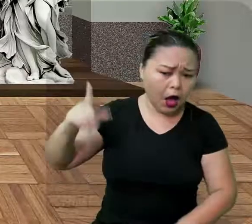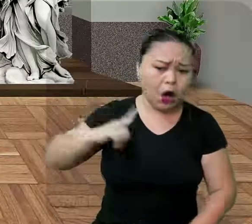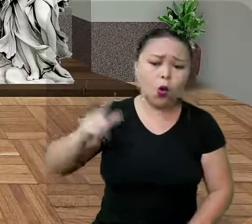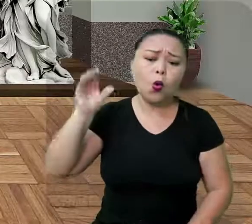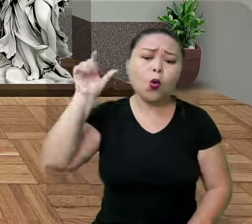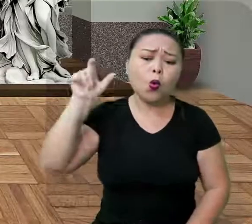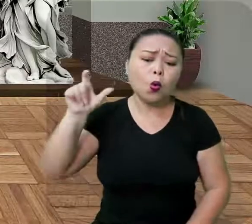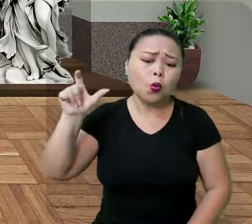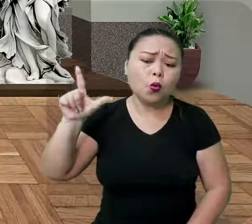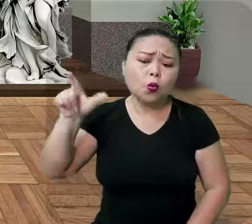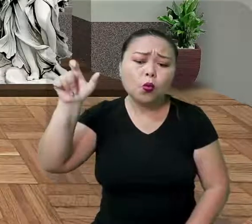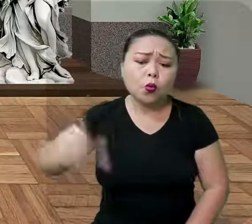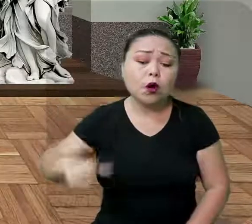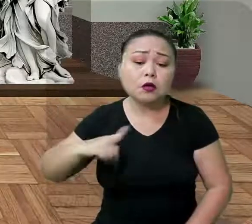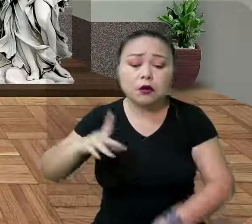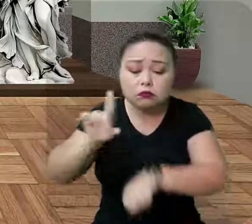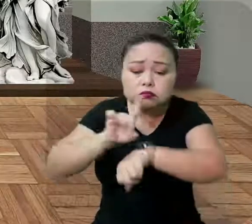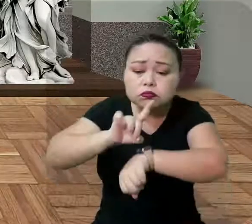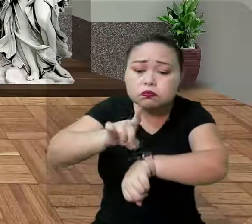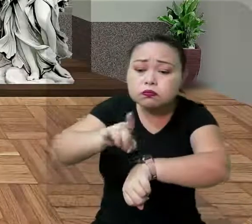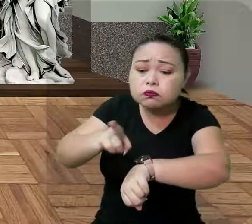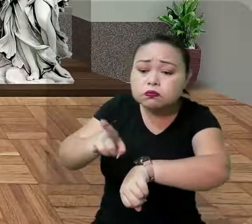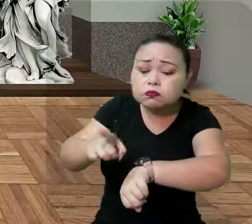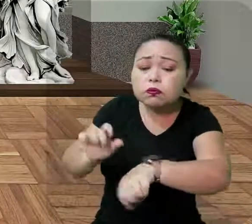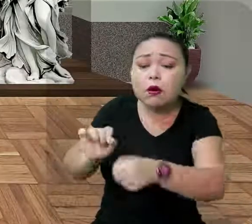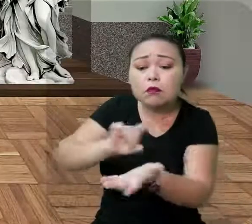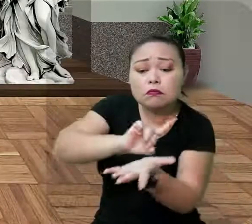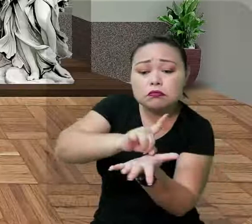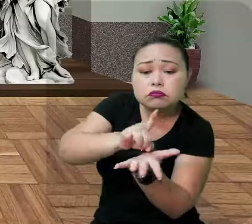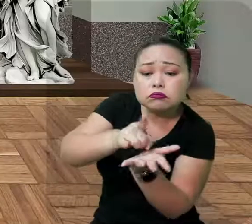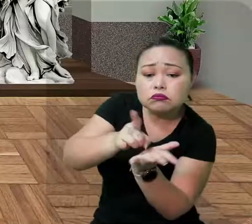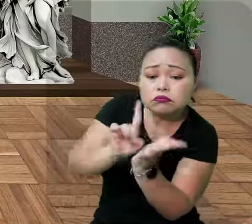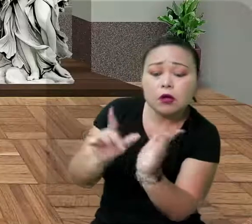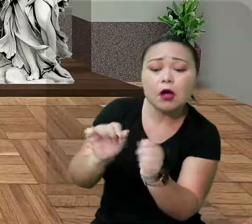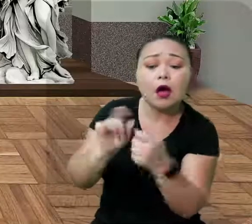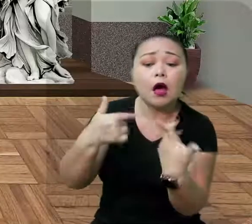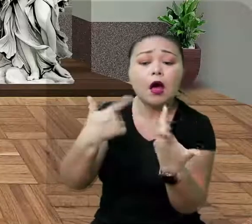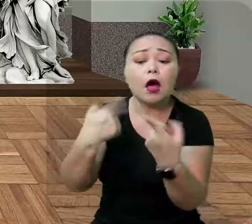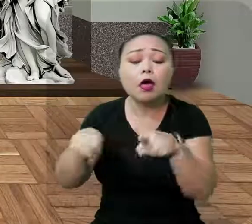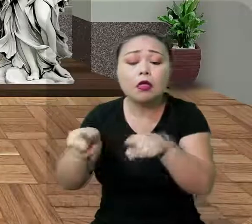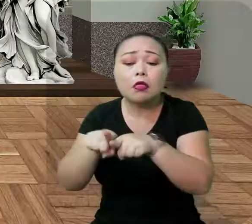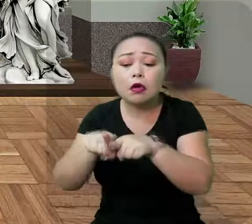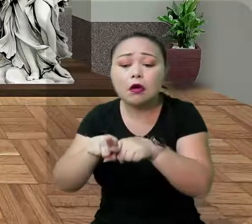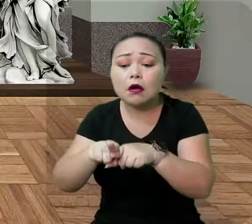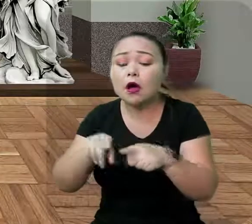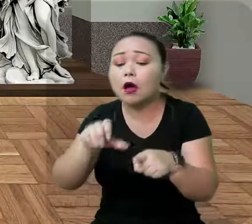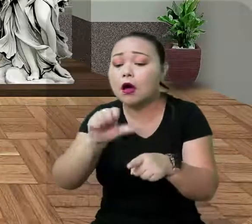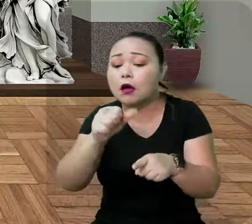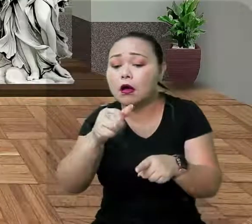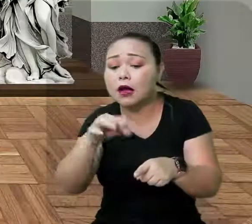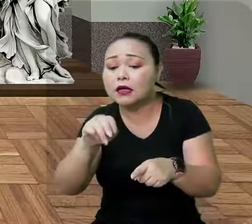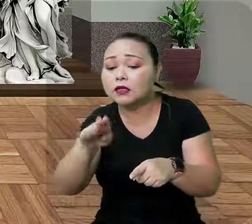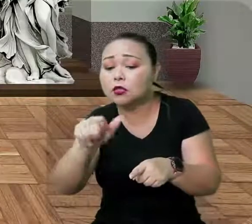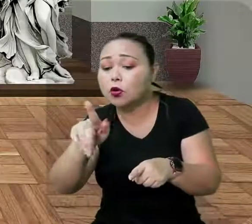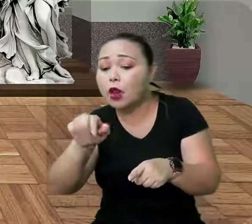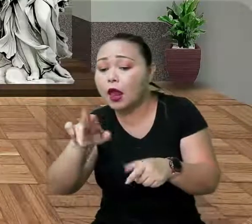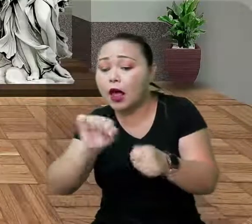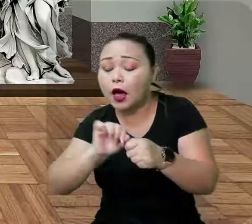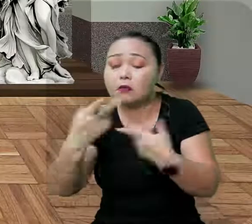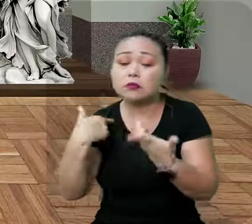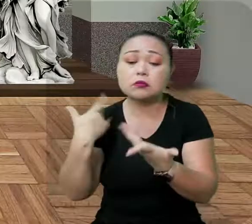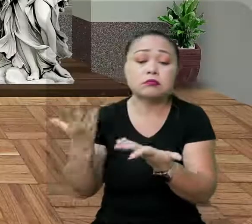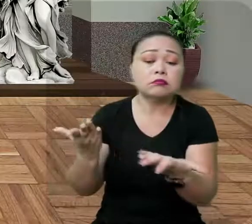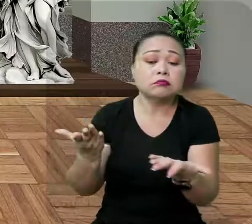como manusear uma bússola um astrolábio que o súmulas utilizados no passado